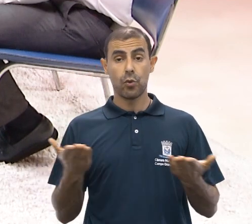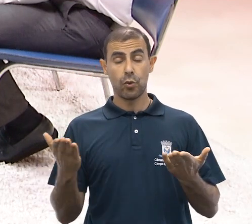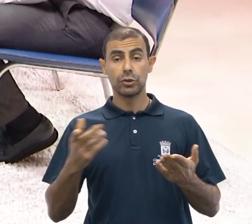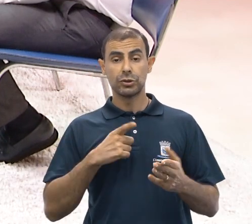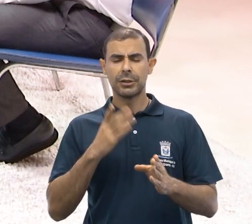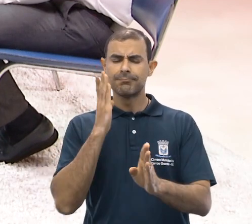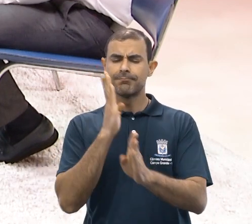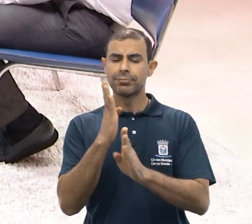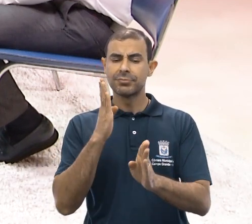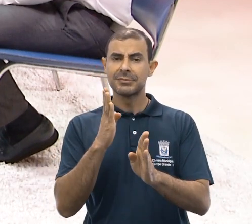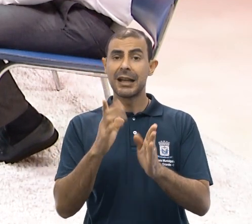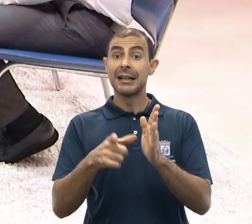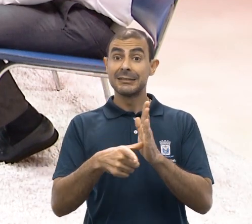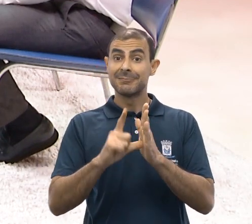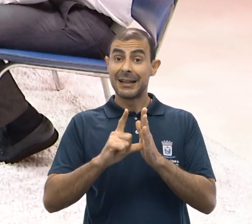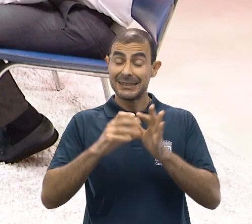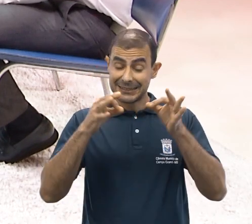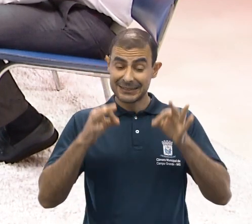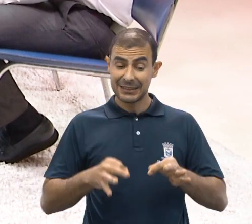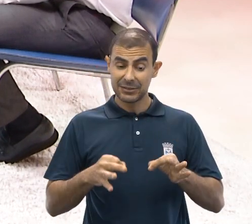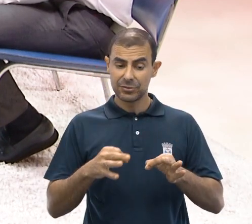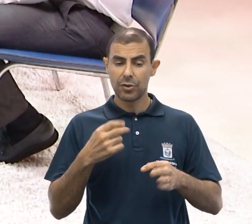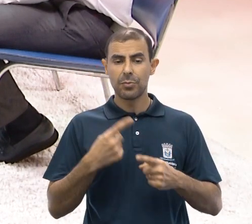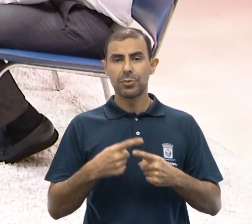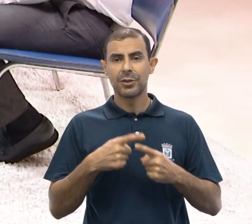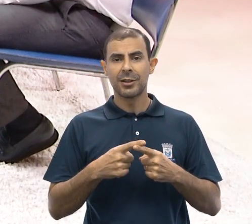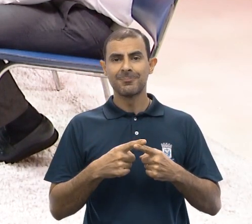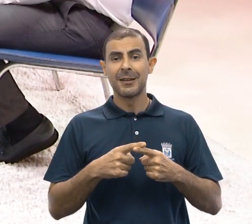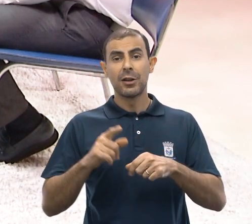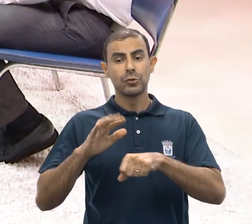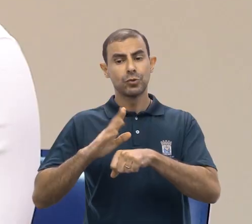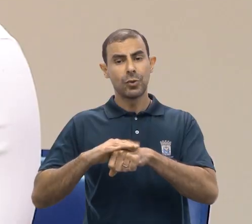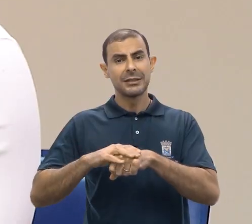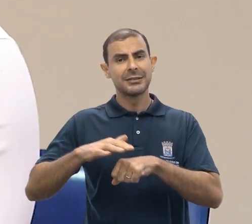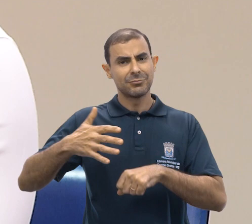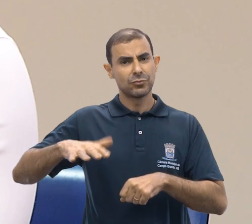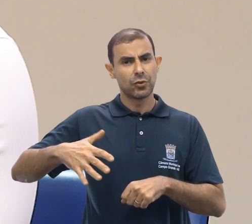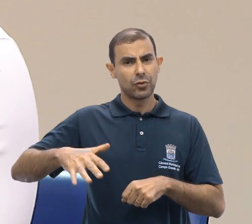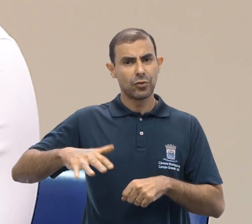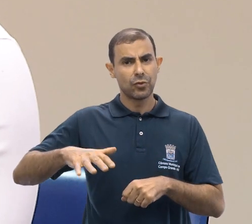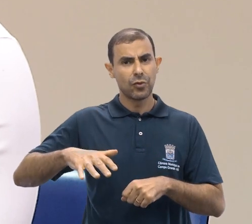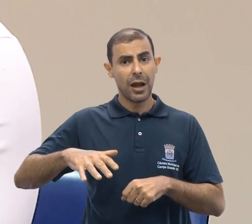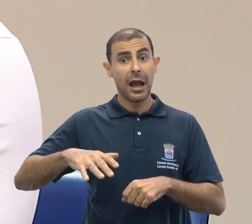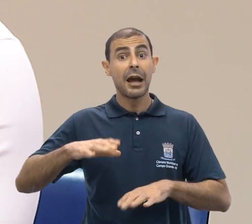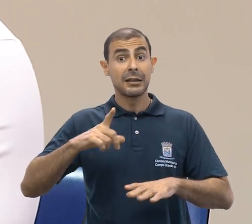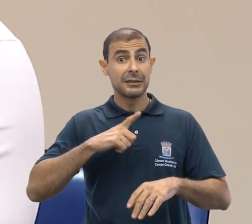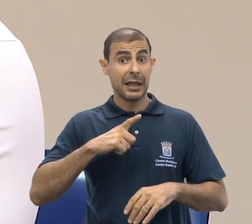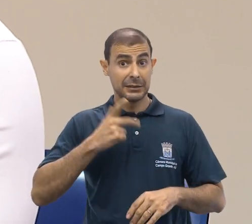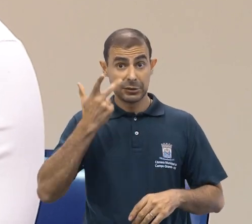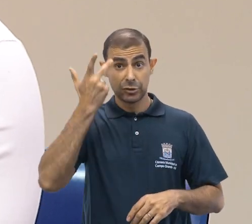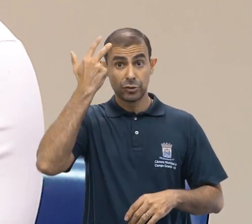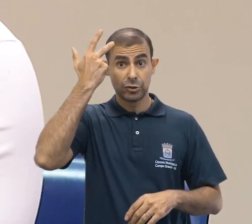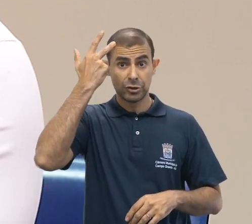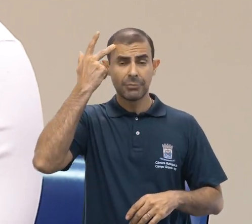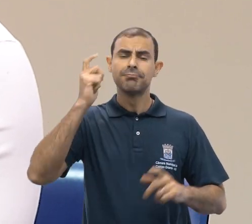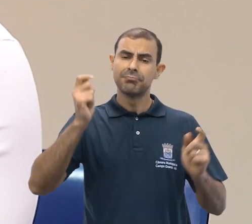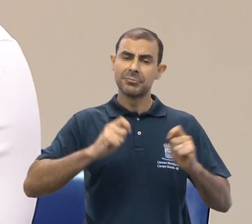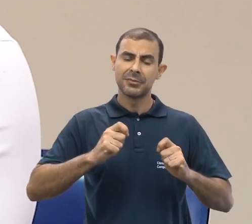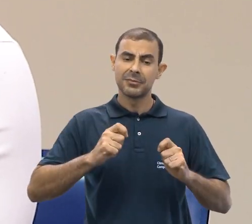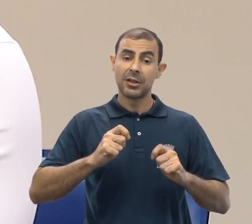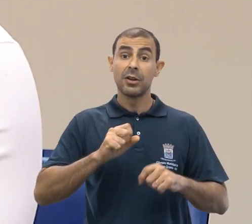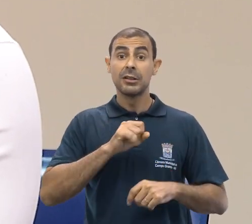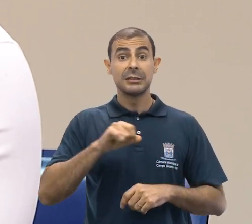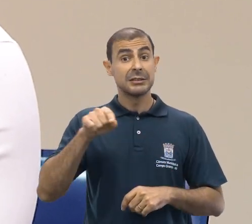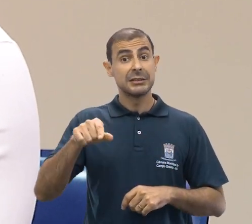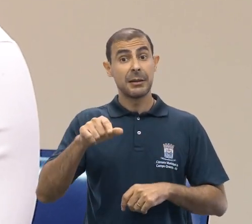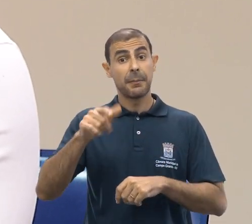quando bem diagnosticado, porque não é todo Parkinson que é candidato à cirurgia, por exemplo. Então, o Parkinson que